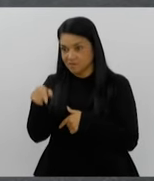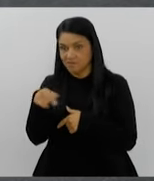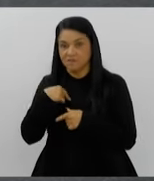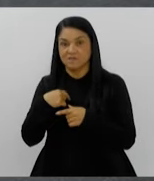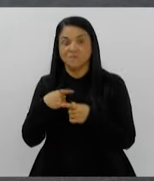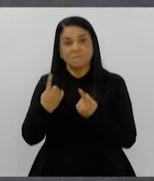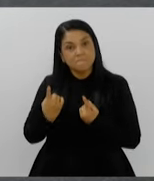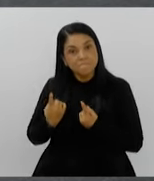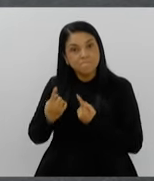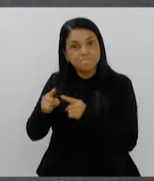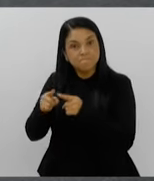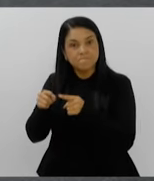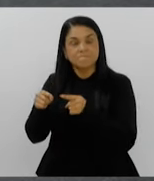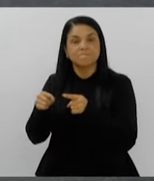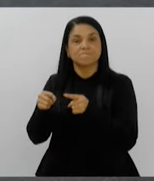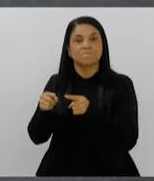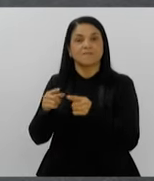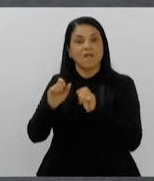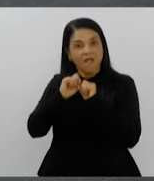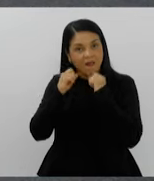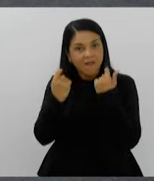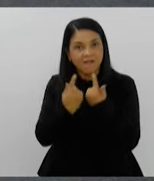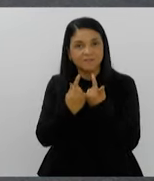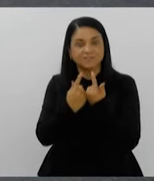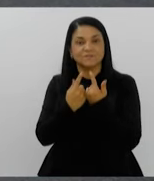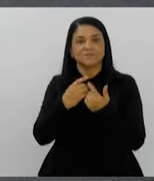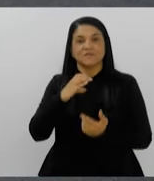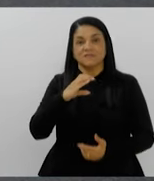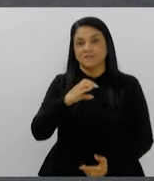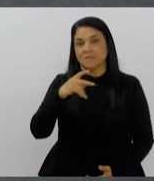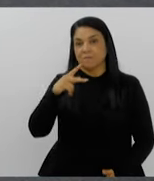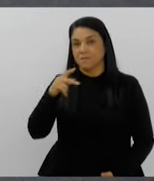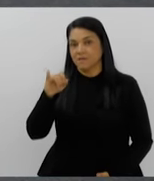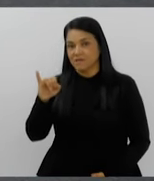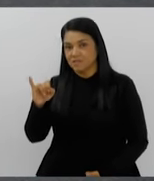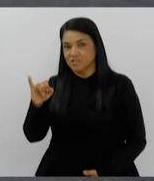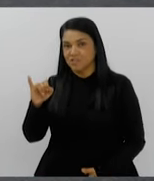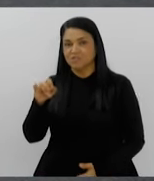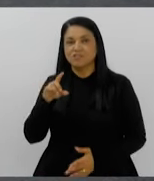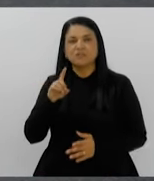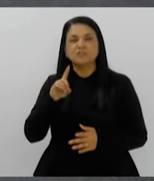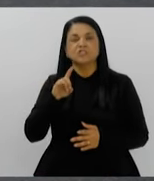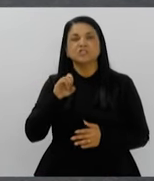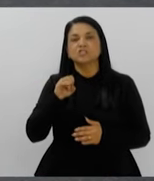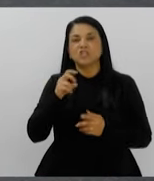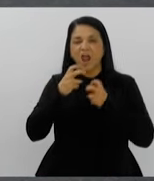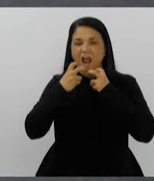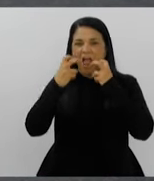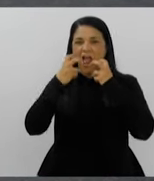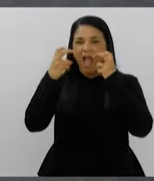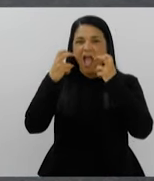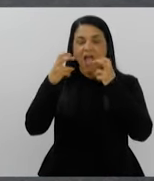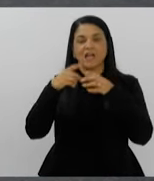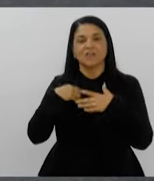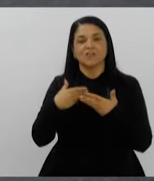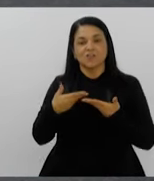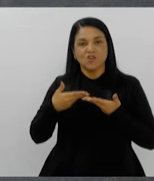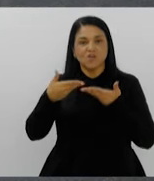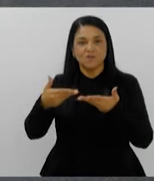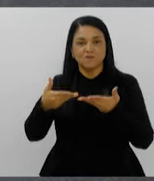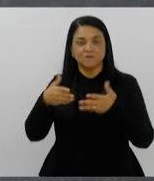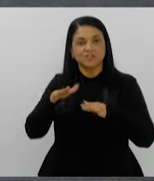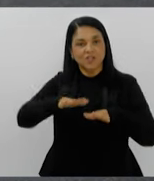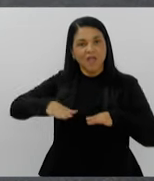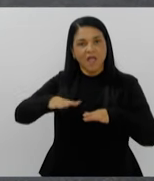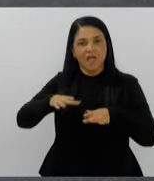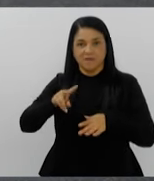uma vez esse parlamento. Em CPIs que só servem para fazer barulho, para conseguir convites em área VIP de evento,